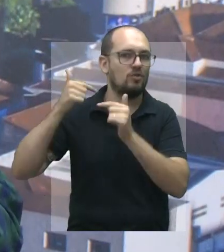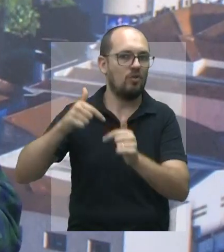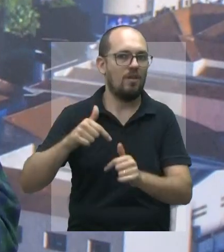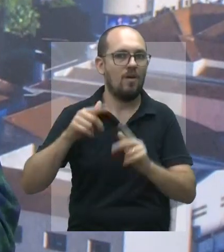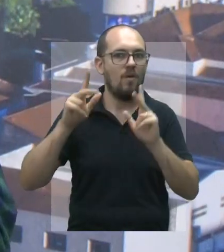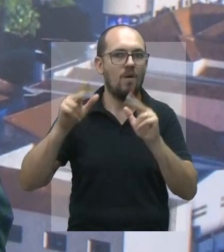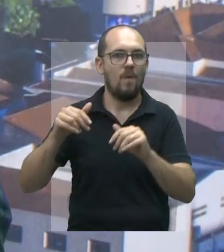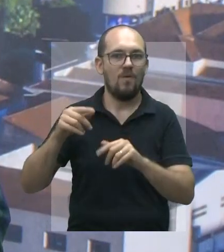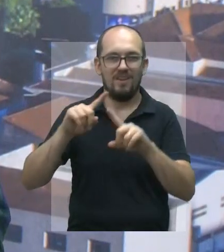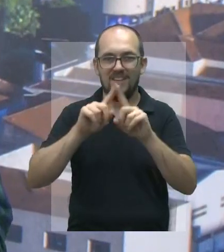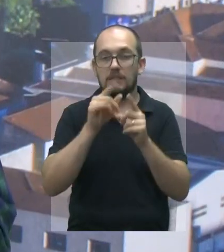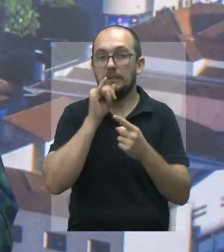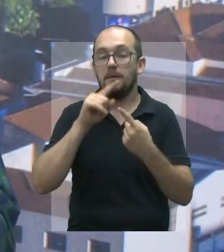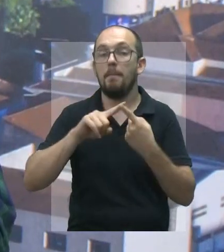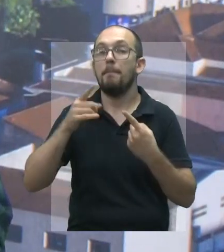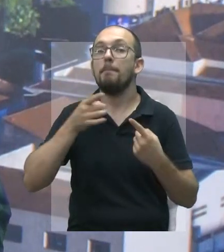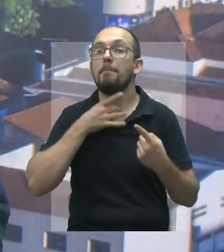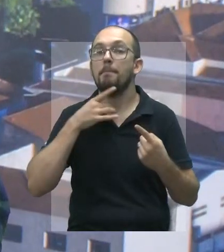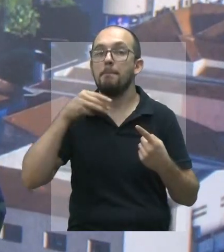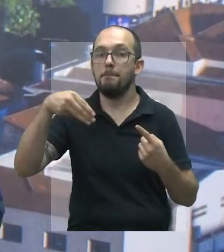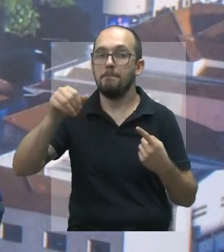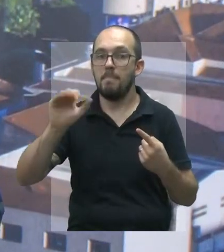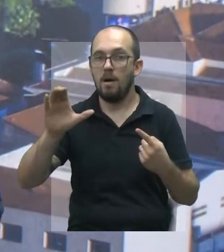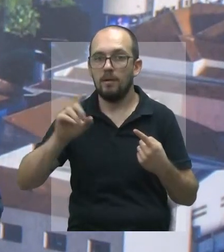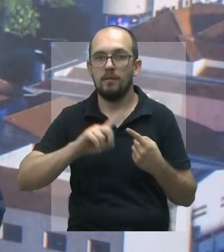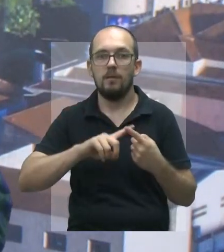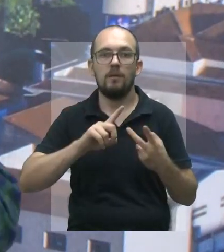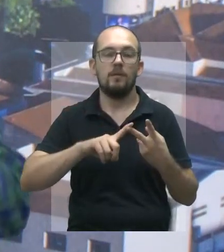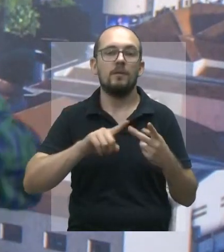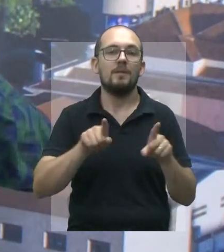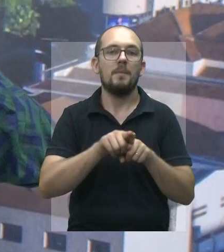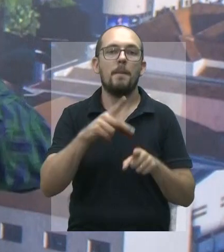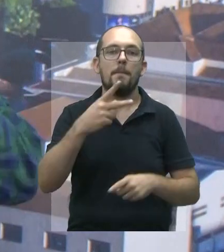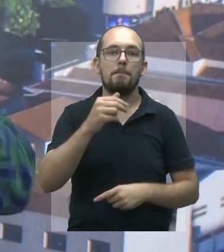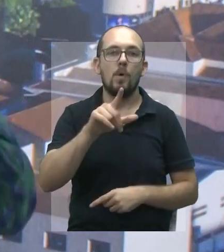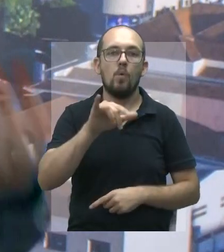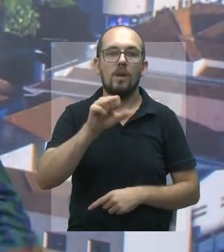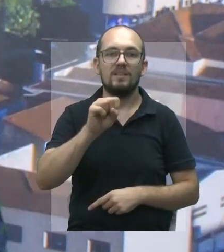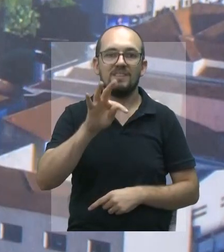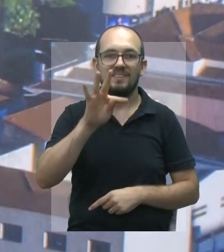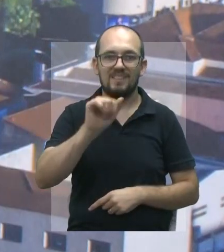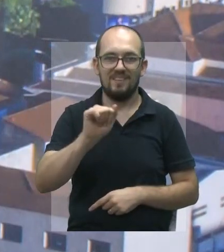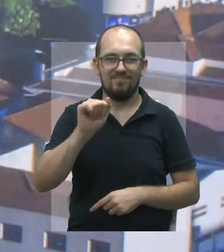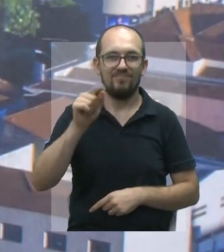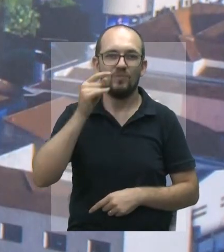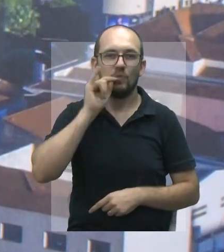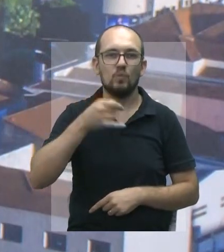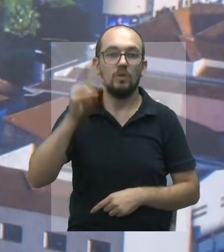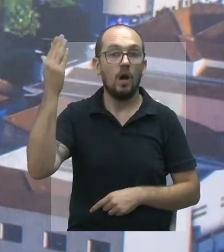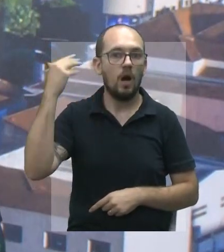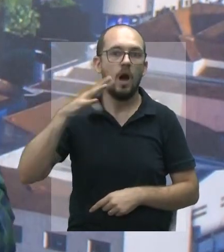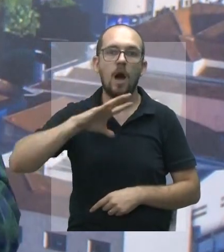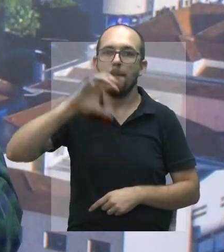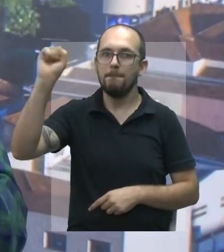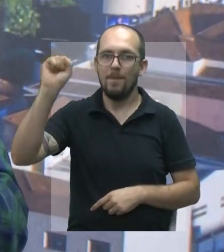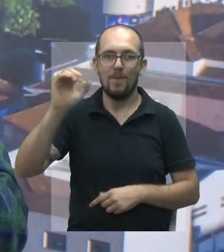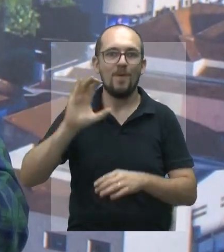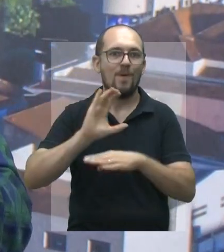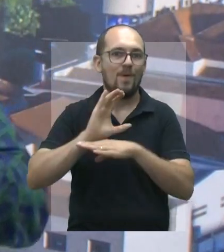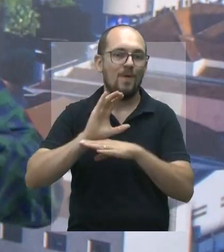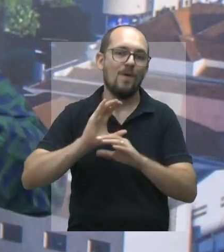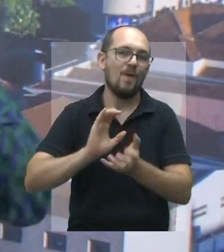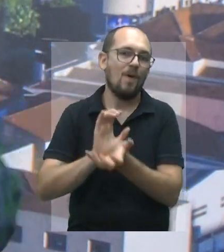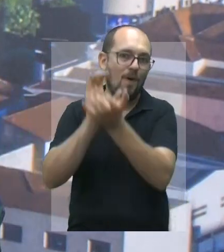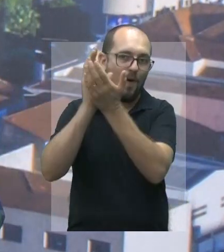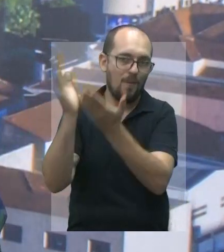15 de Jaú, o Marília e também o Paulista de Jundiaí, que já tinha sido campeão da Copa do Brasil, inclusive, então